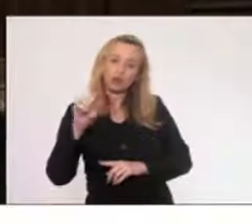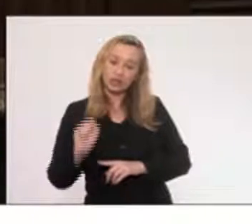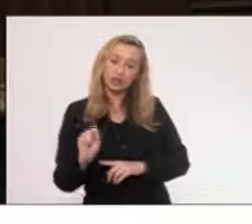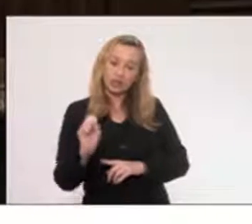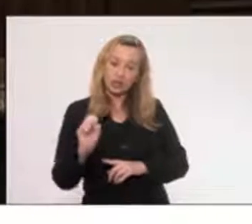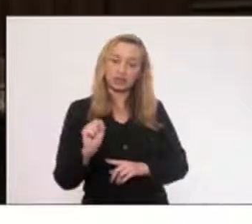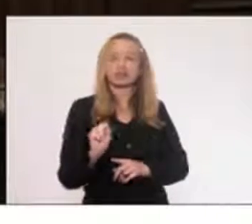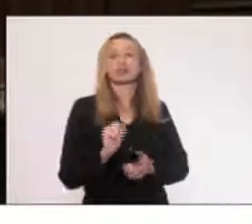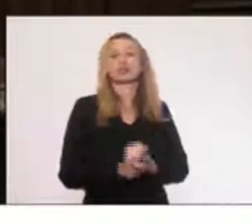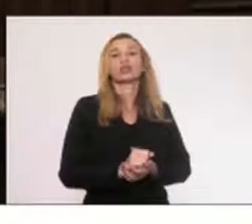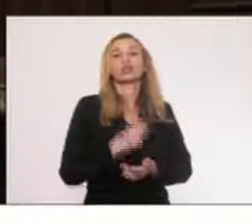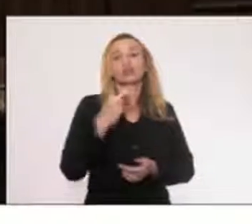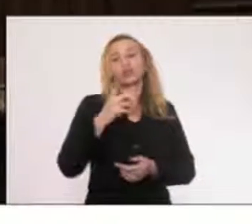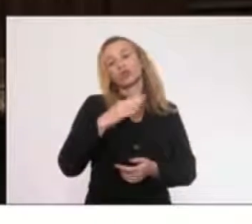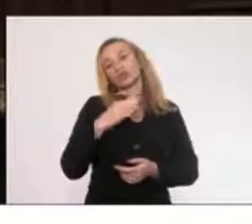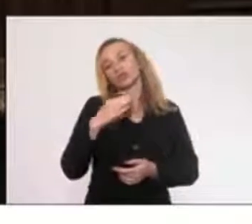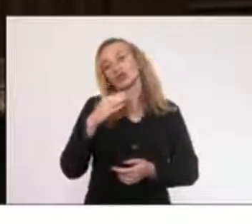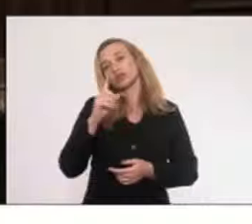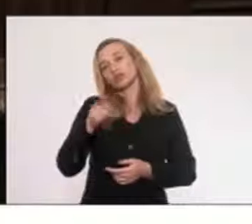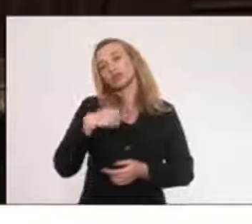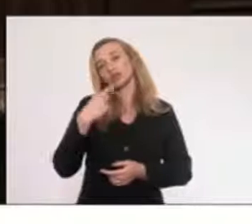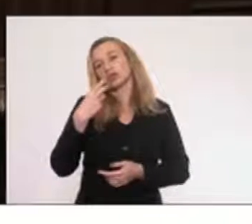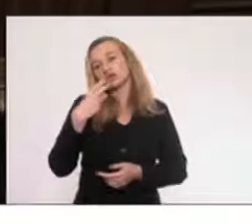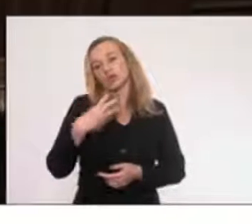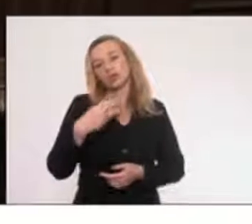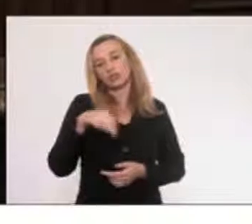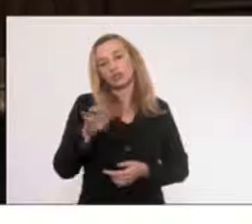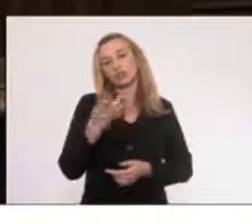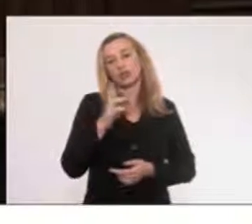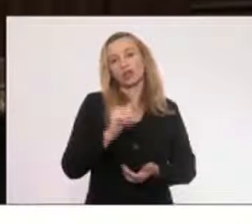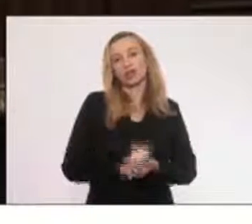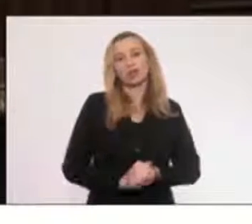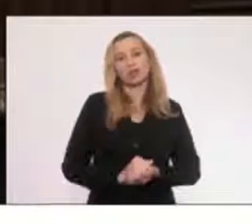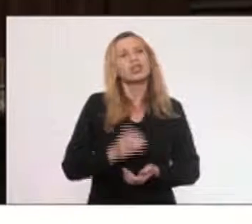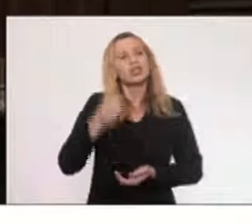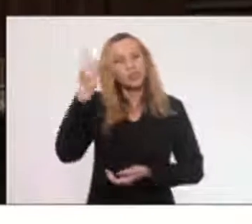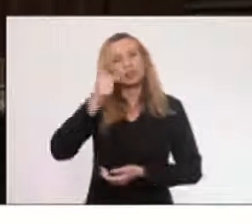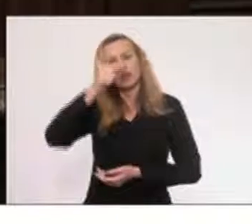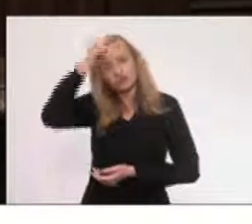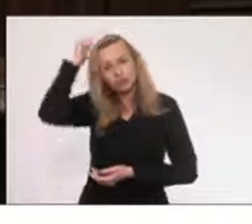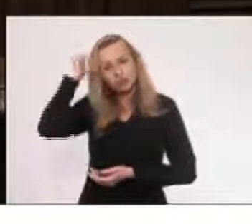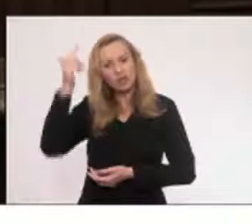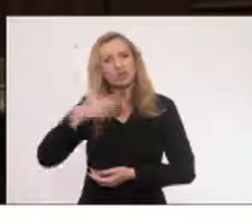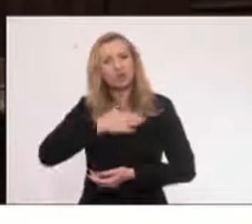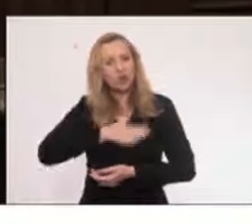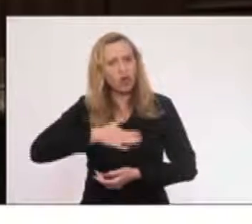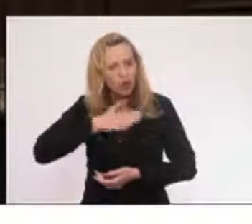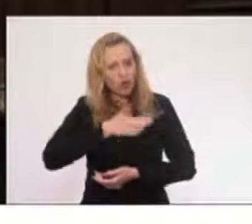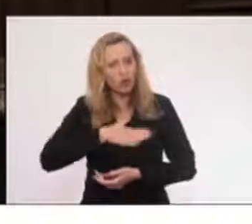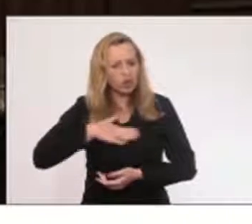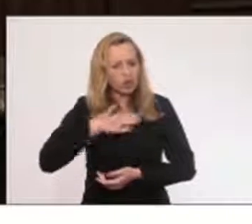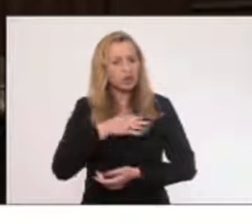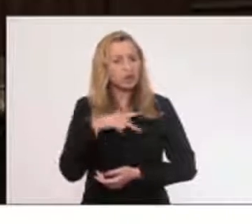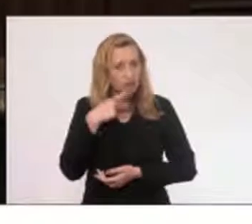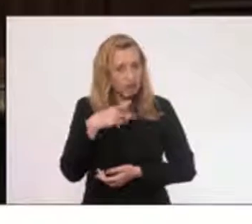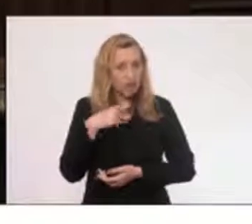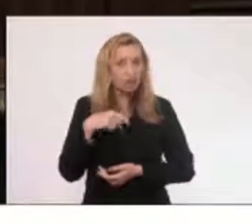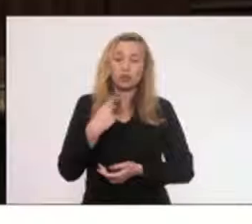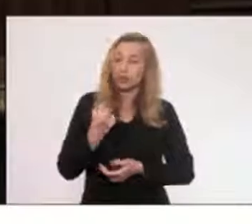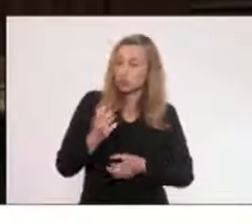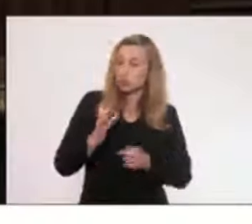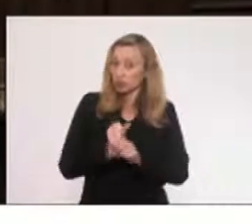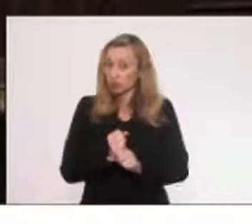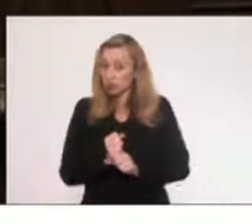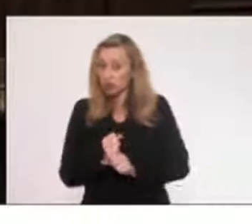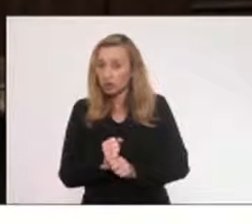2,3 bilhões de reais. Deputado Luiz Paulo, aqui presente, é alguém que gosta de se debruçar sobre orçamento,